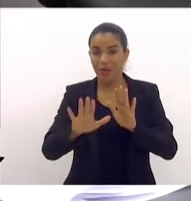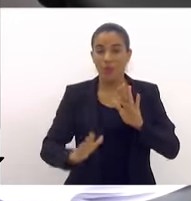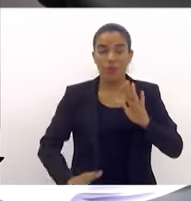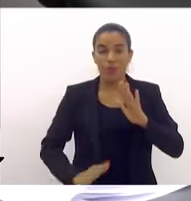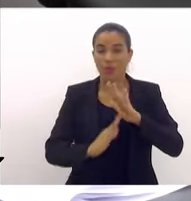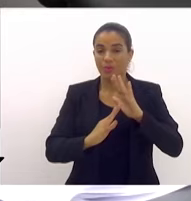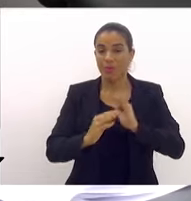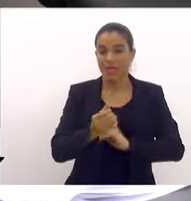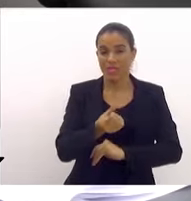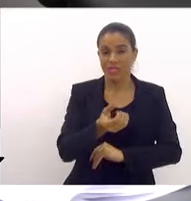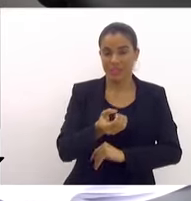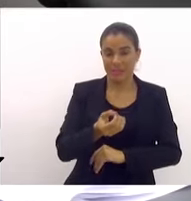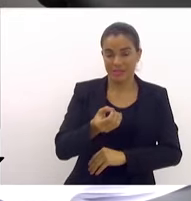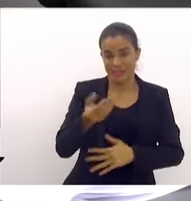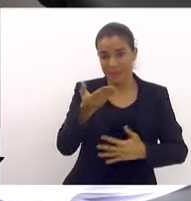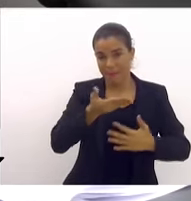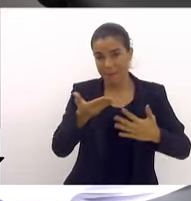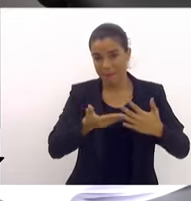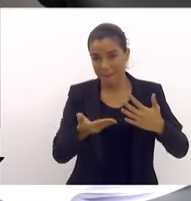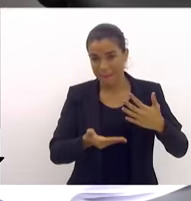vezes. E